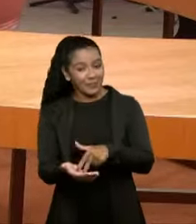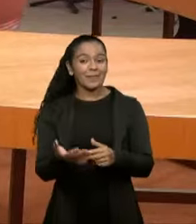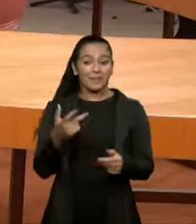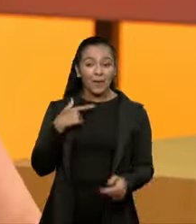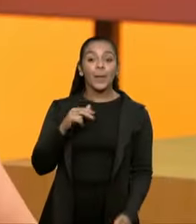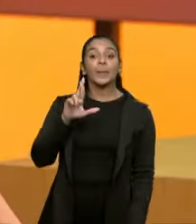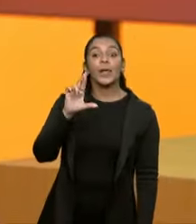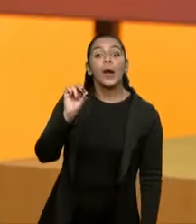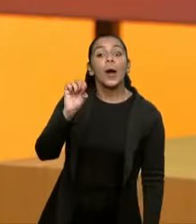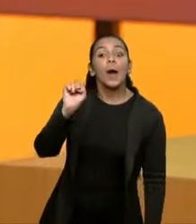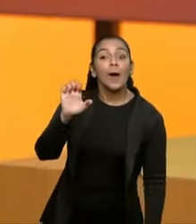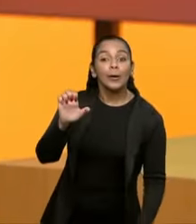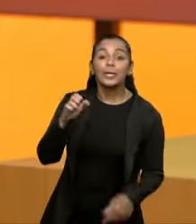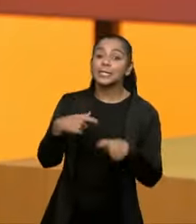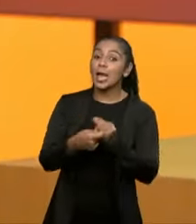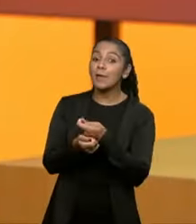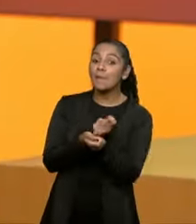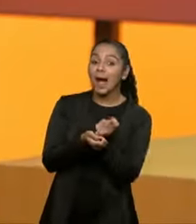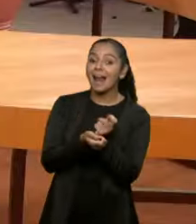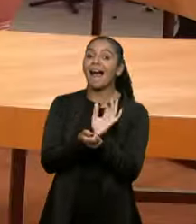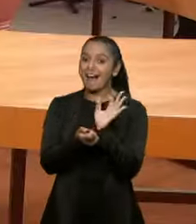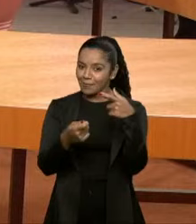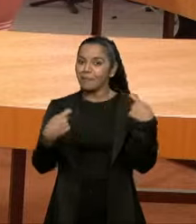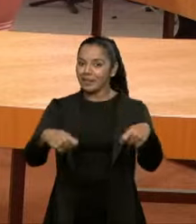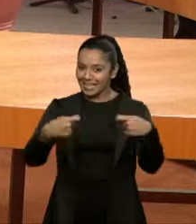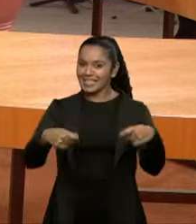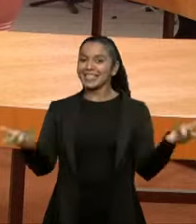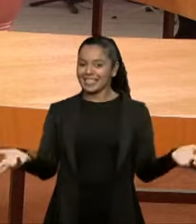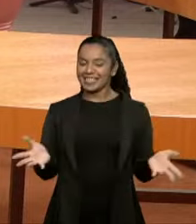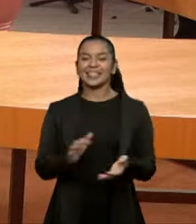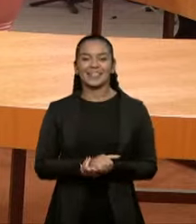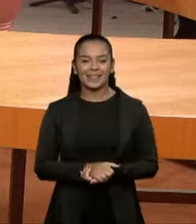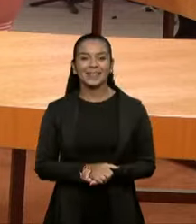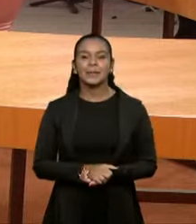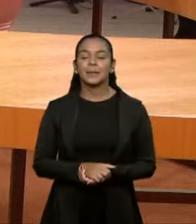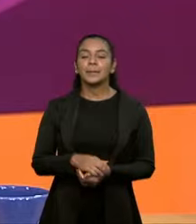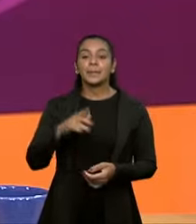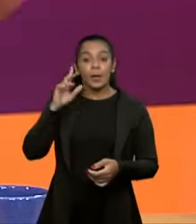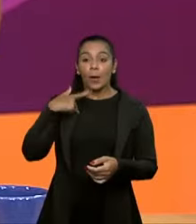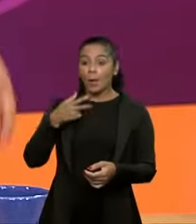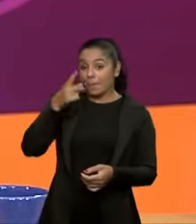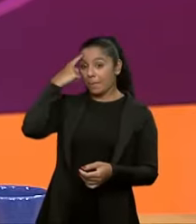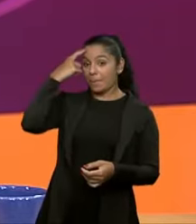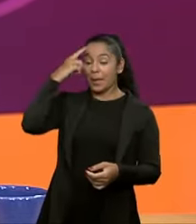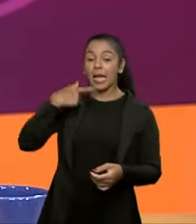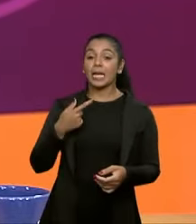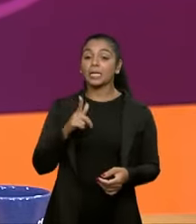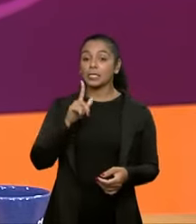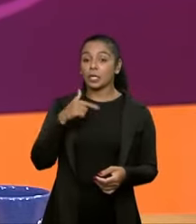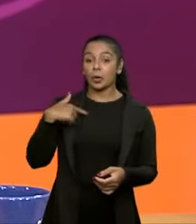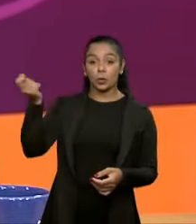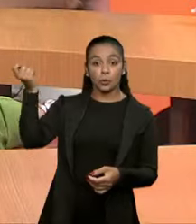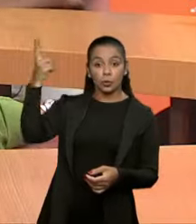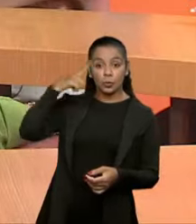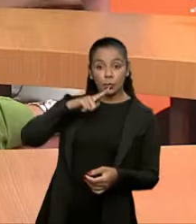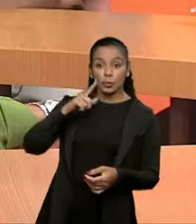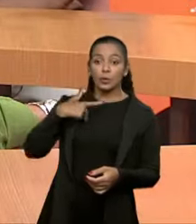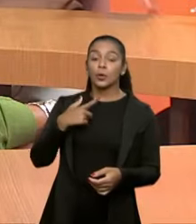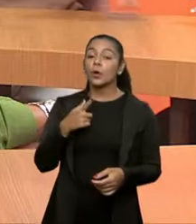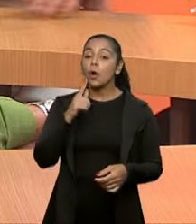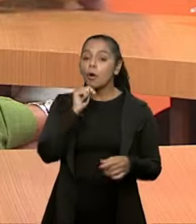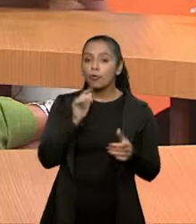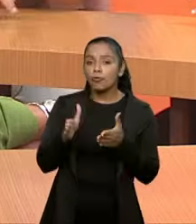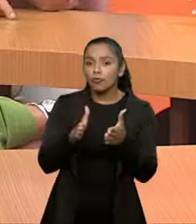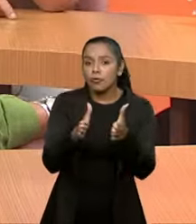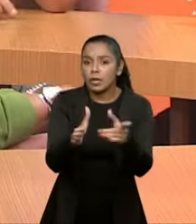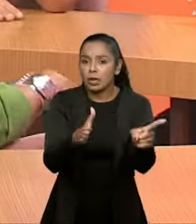Aí, fechou, e o baralho. Meu amor, na nascente do São Francisco, só morrendo, tu manda essa vozeirão seu, filho, eu choro, vai existir